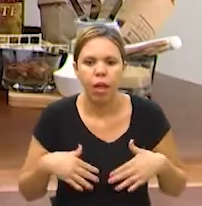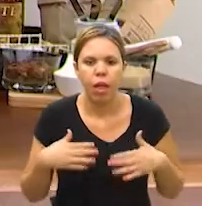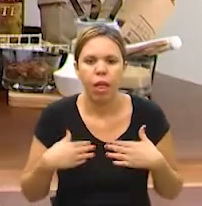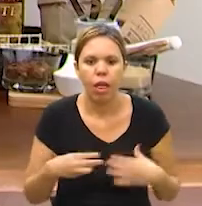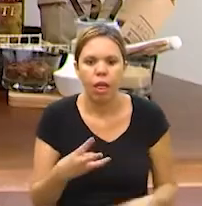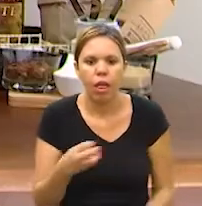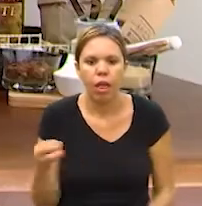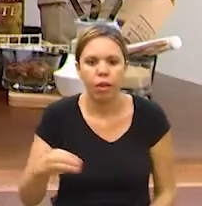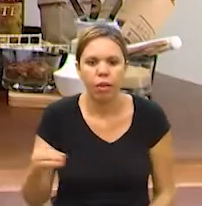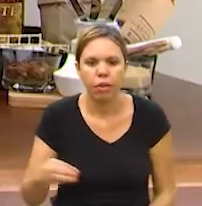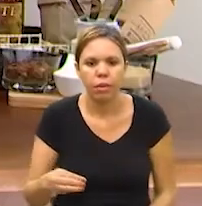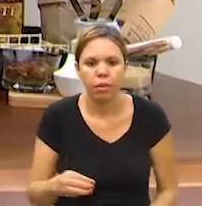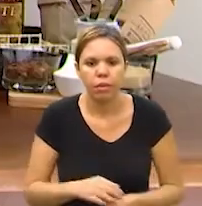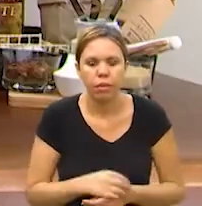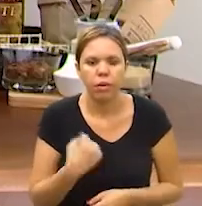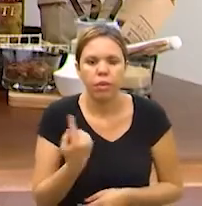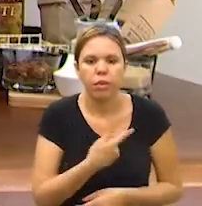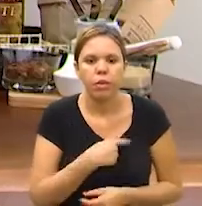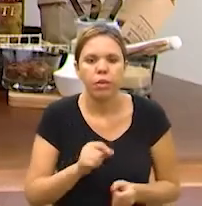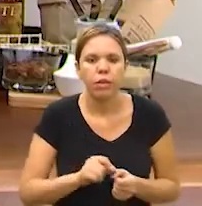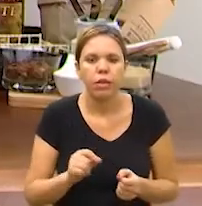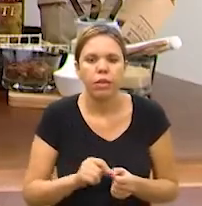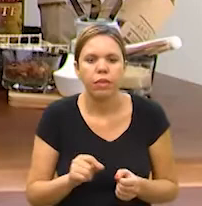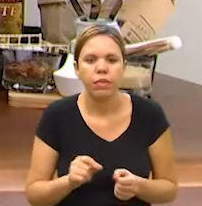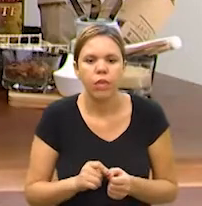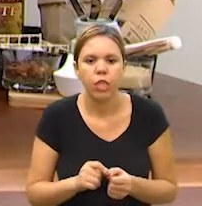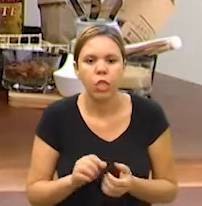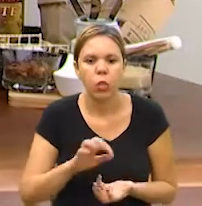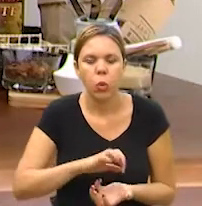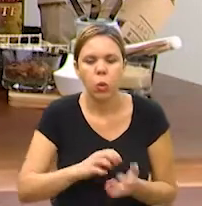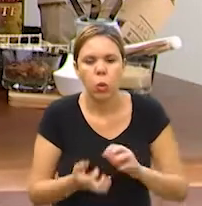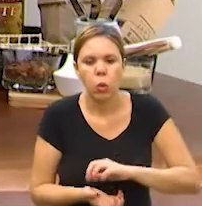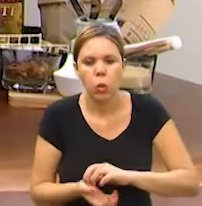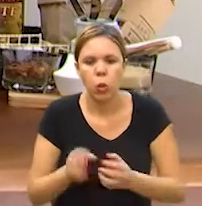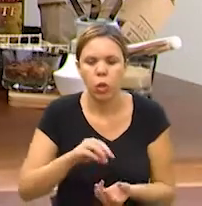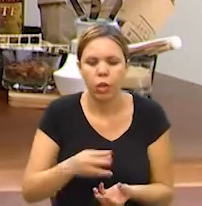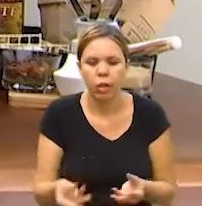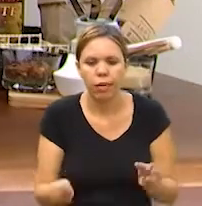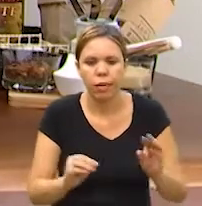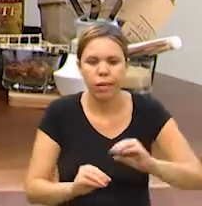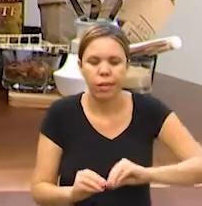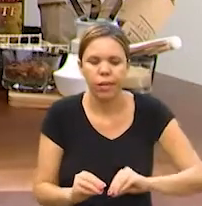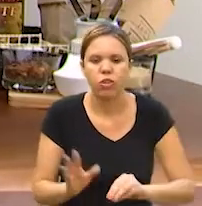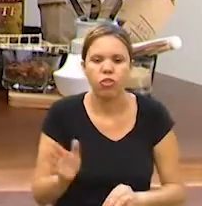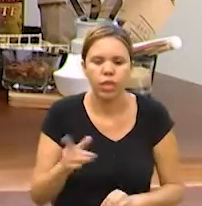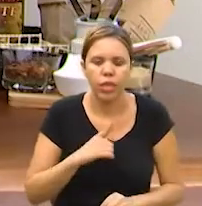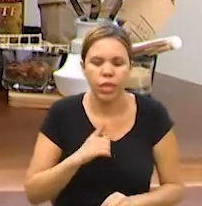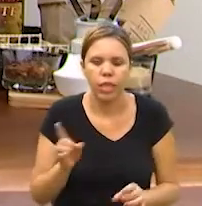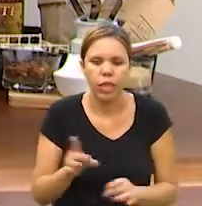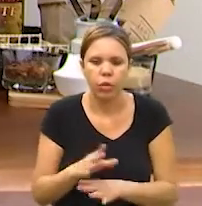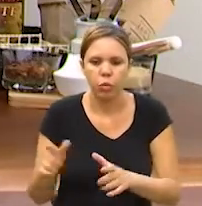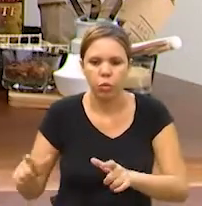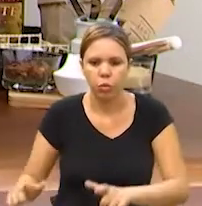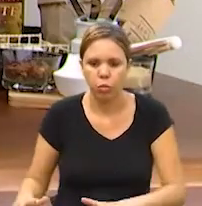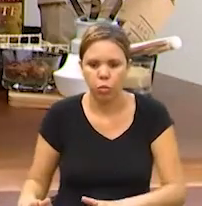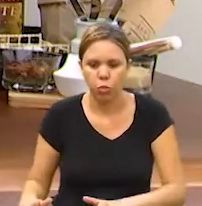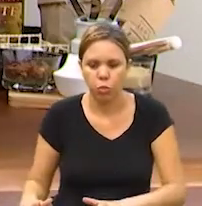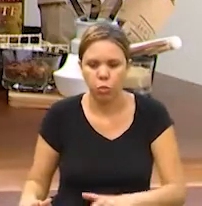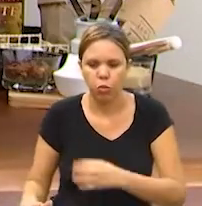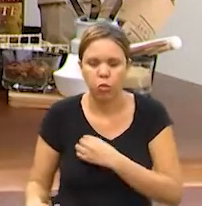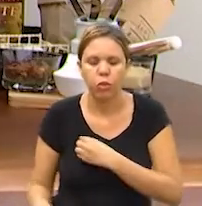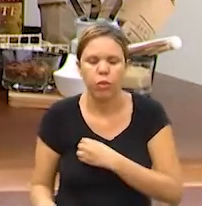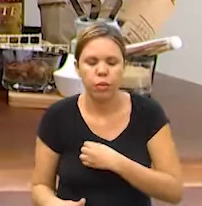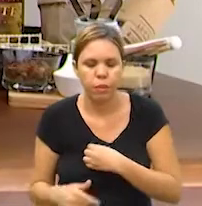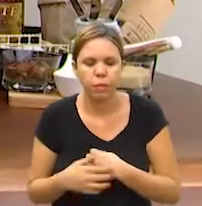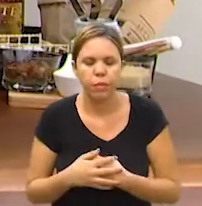30 minutos para a gente fazer as dobras. Perfeito. E a gente já tem aqui o estágio da dobra